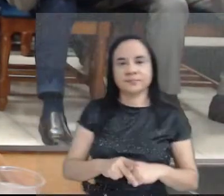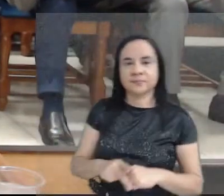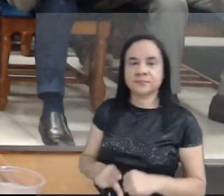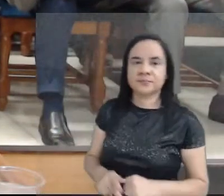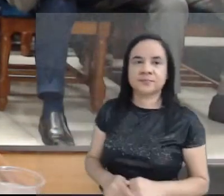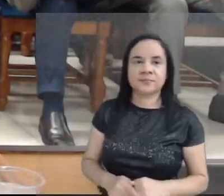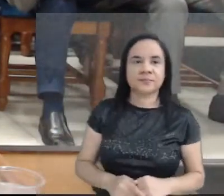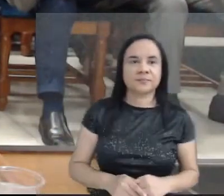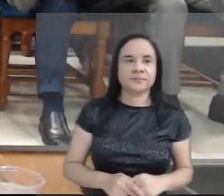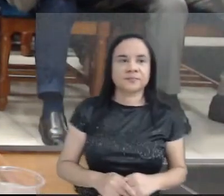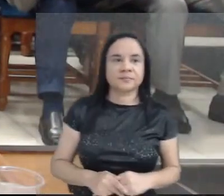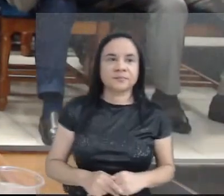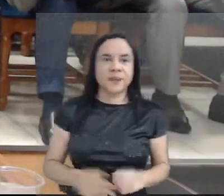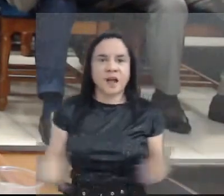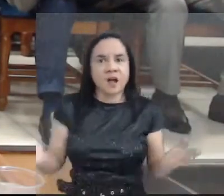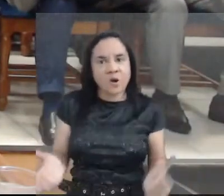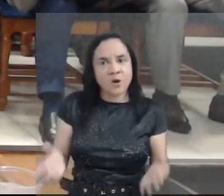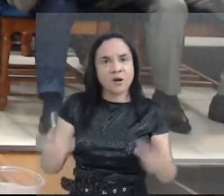vai pregar.